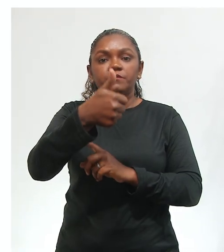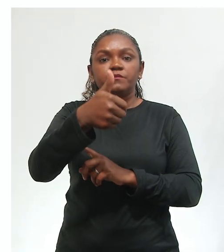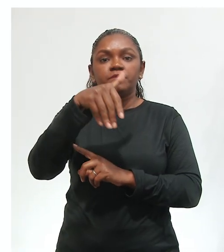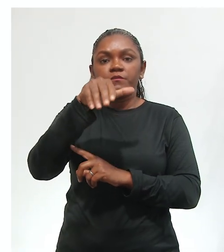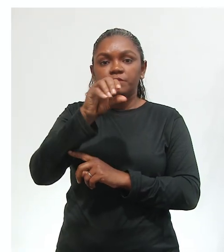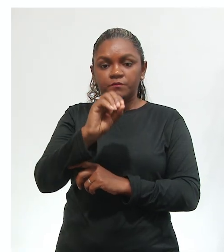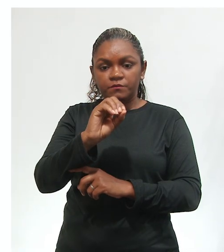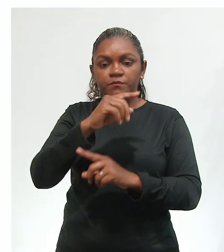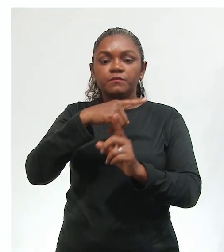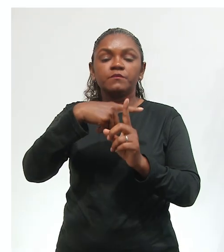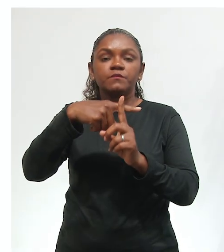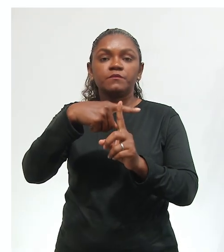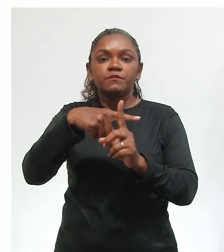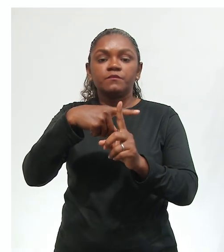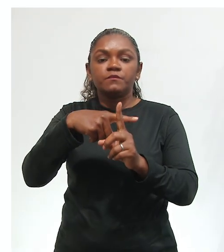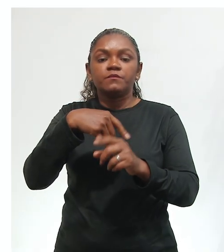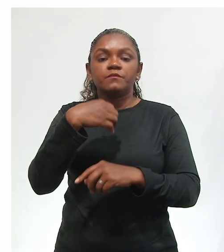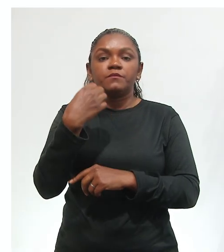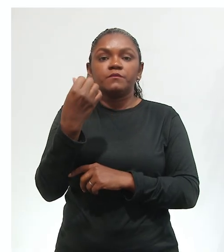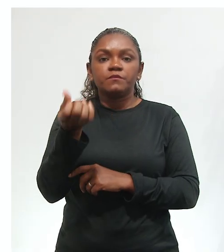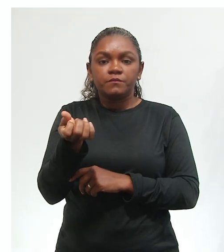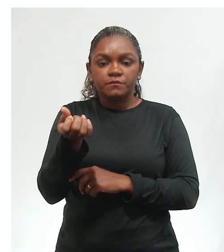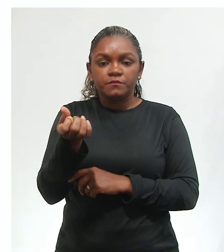8 vezes 10